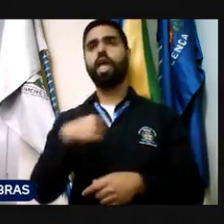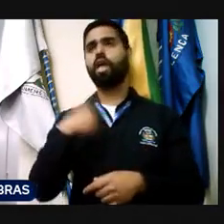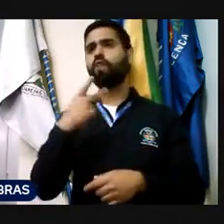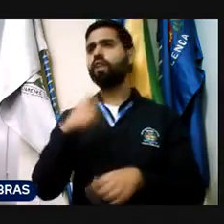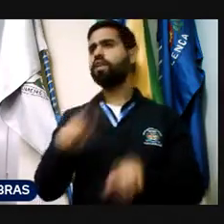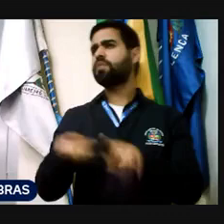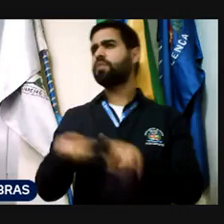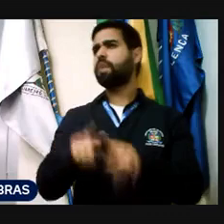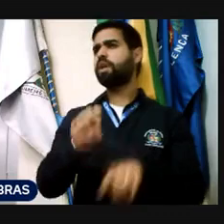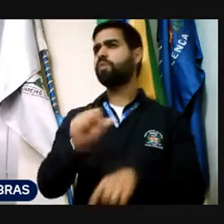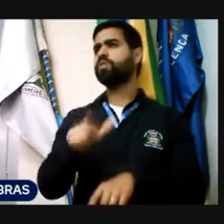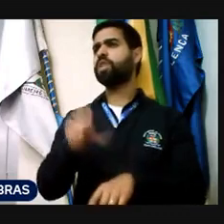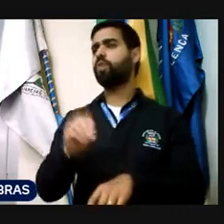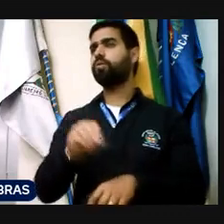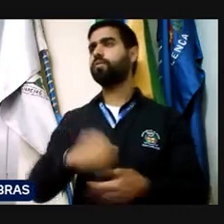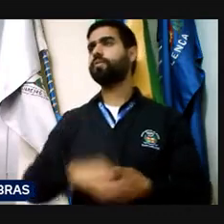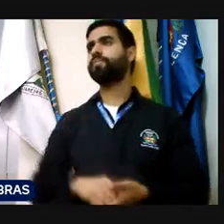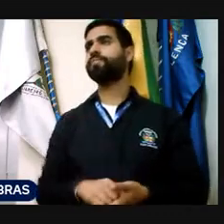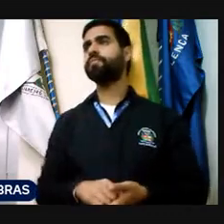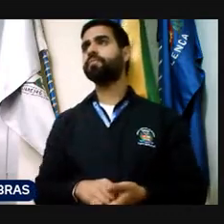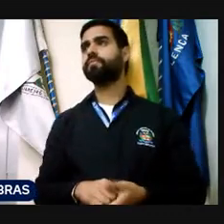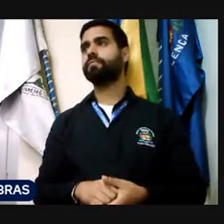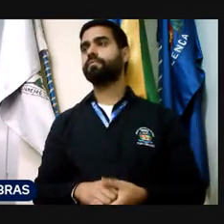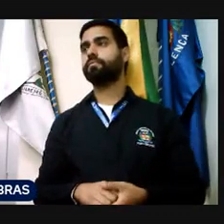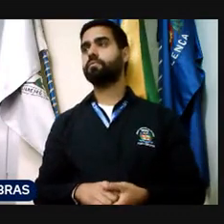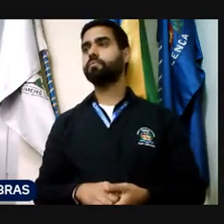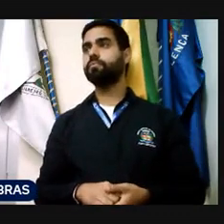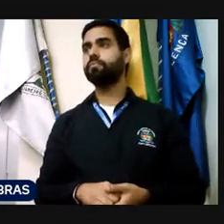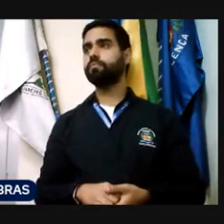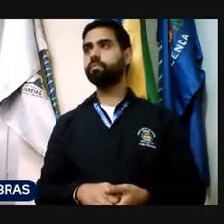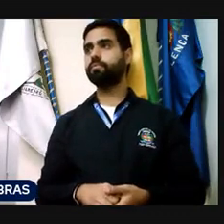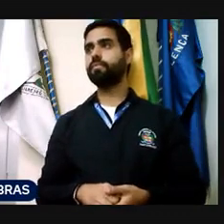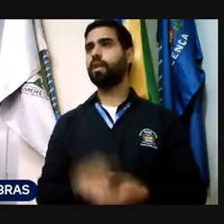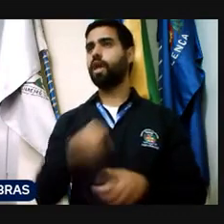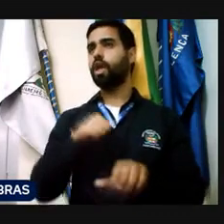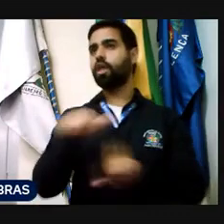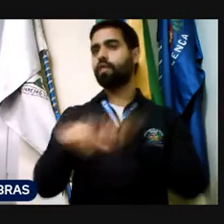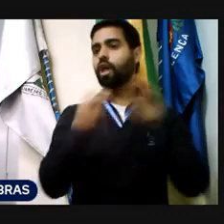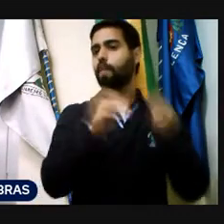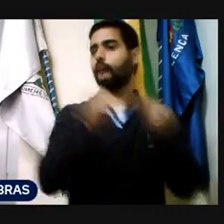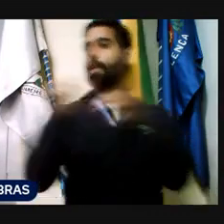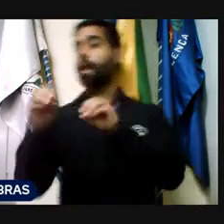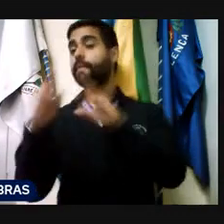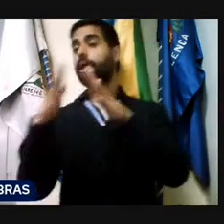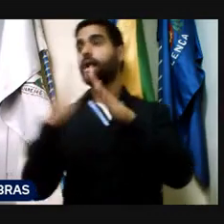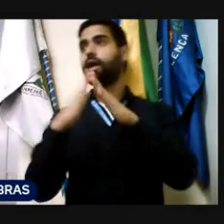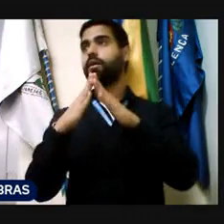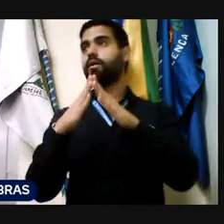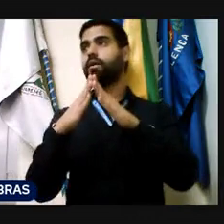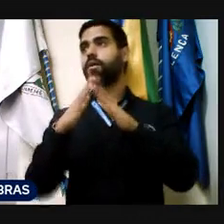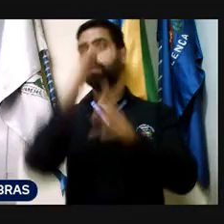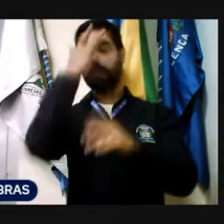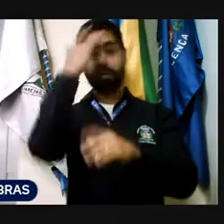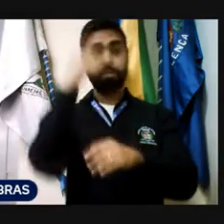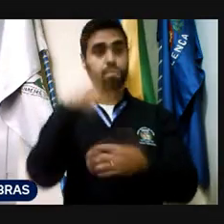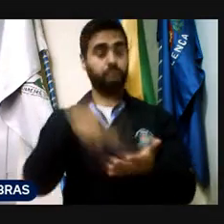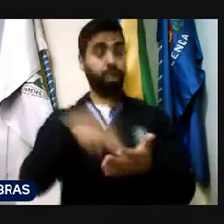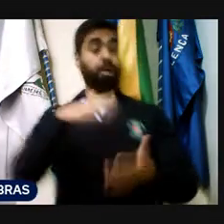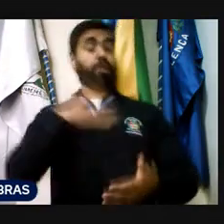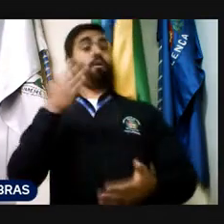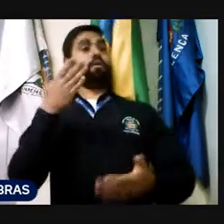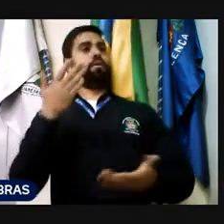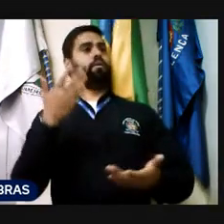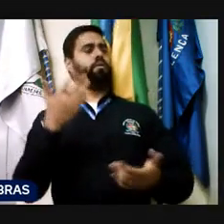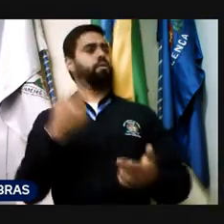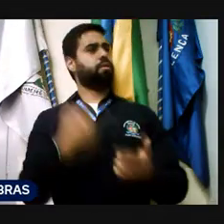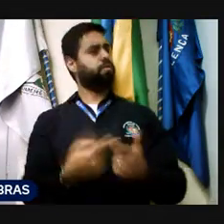Saulo, que eu falei para um candidato a vereador, que eu estava mudando para lá, que eu estava comprando uma casa lá. O candidato a vereador pulou dessa altura. Por